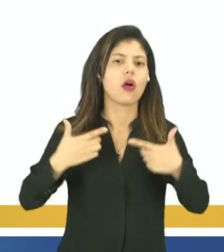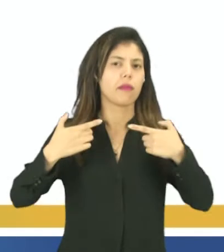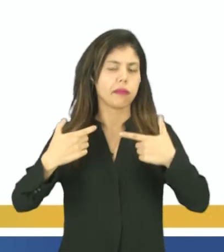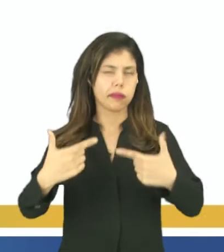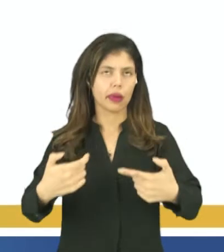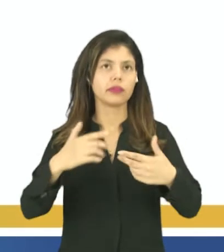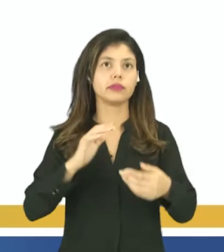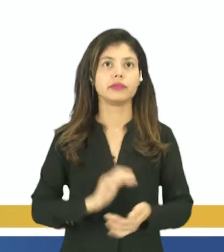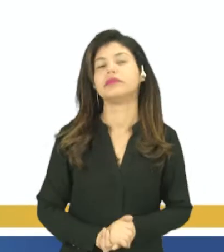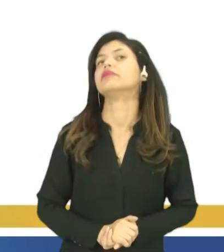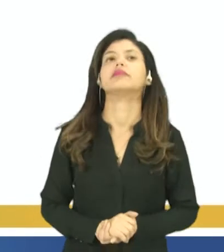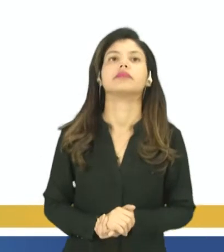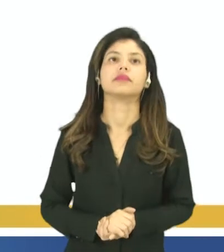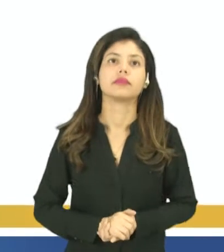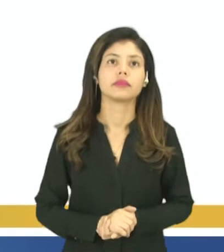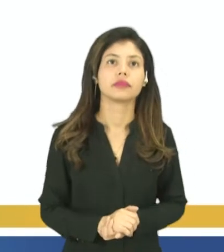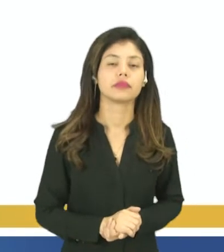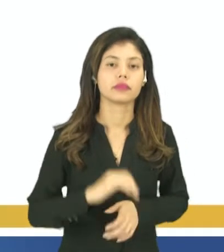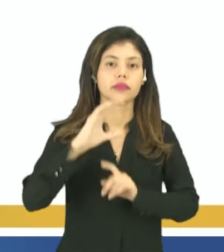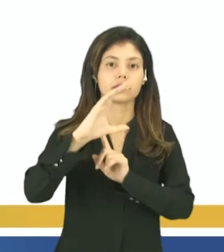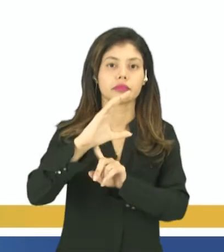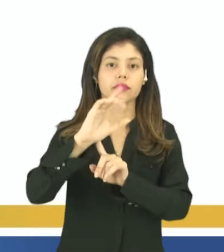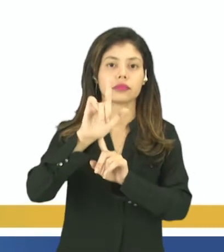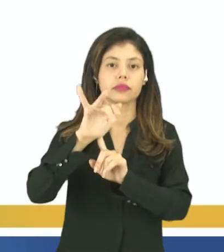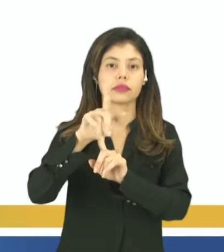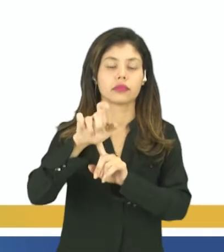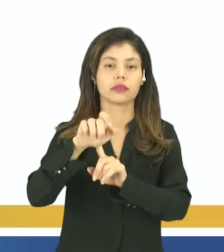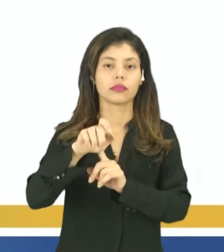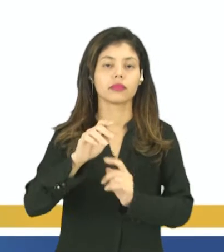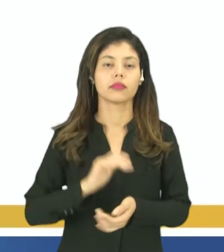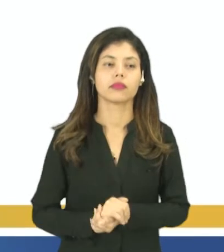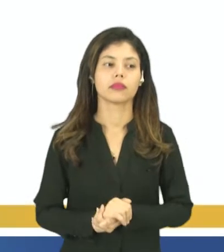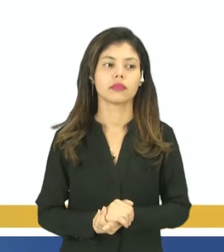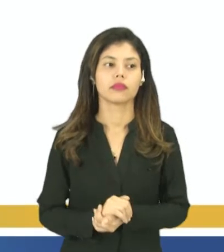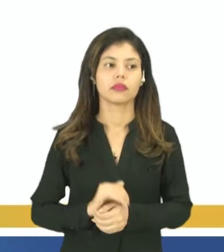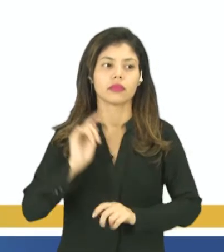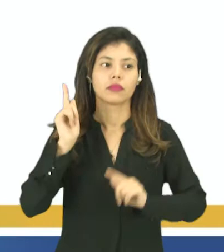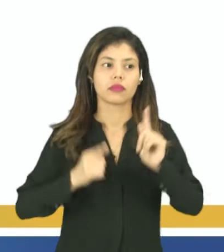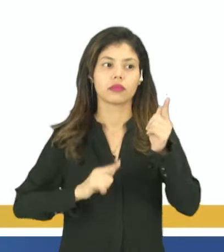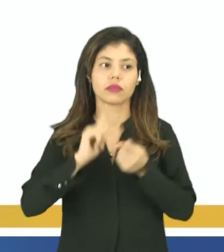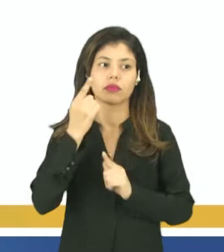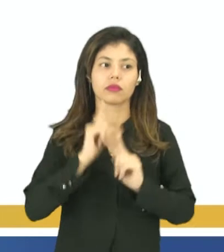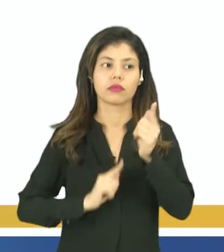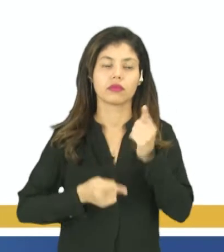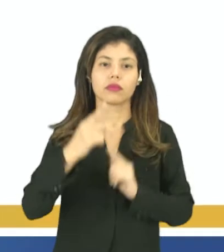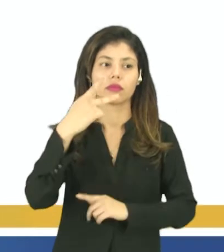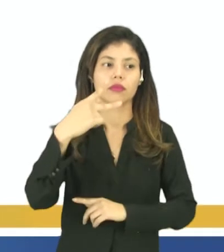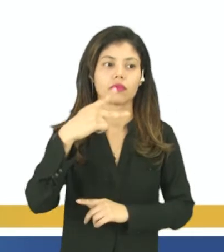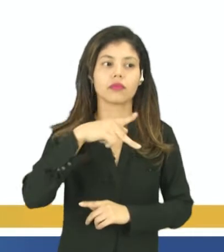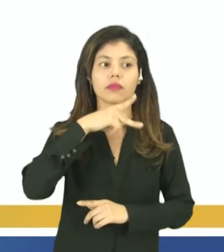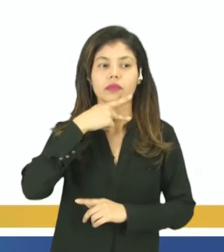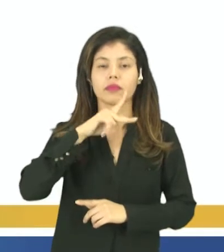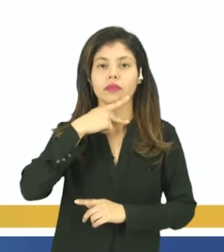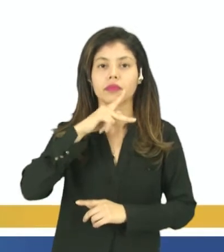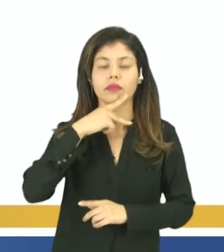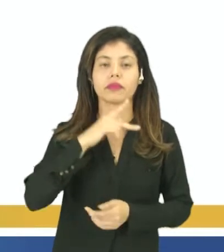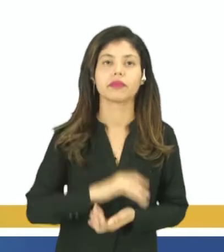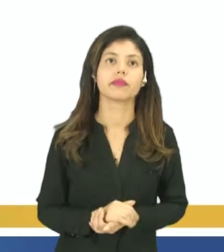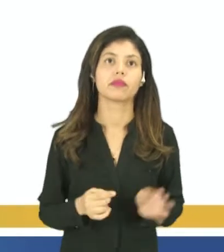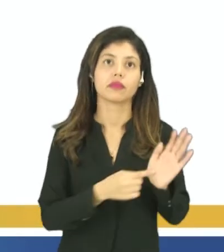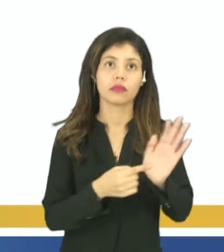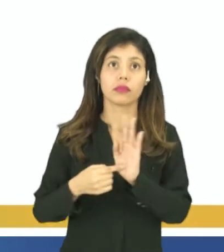Então nós temos o caso aí do Chile e Peru. A demanda contra o Chile foi apresentada pelo Peru